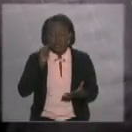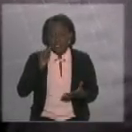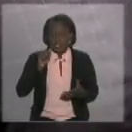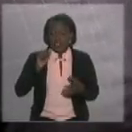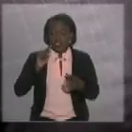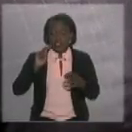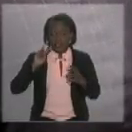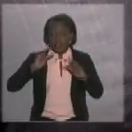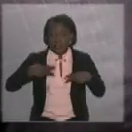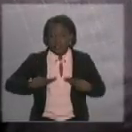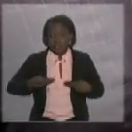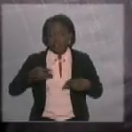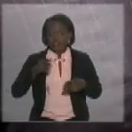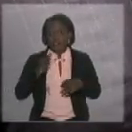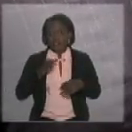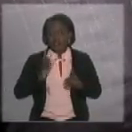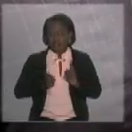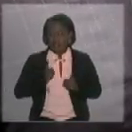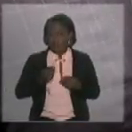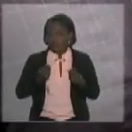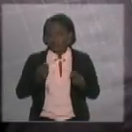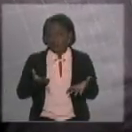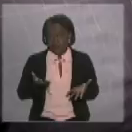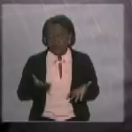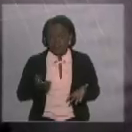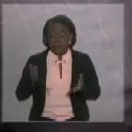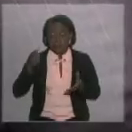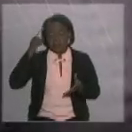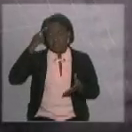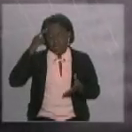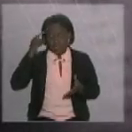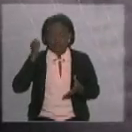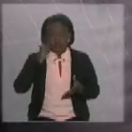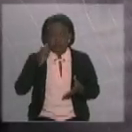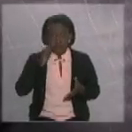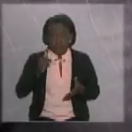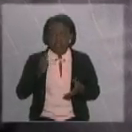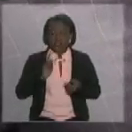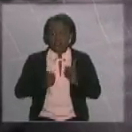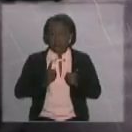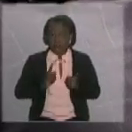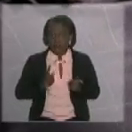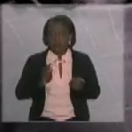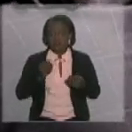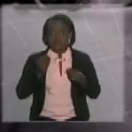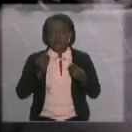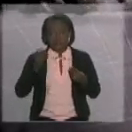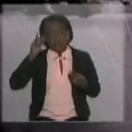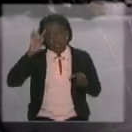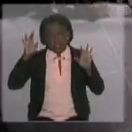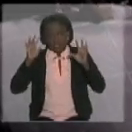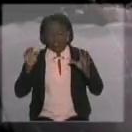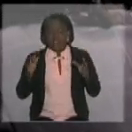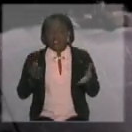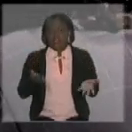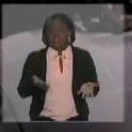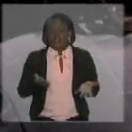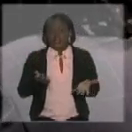transfeminismo. Uhum. Você pode pensar transfeminismo de várias perspectivas, né? Você pode pensar